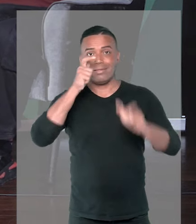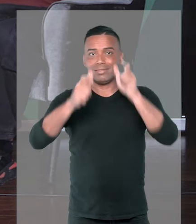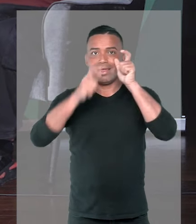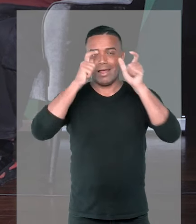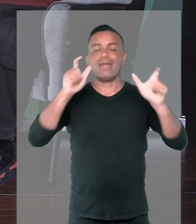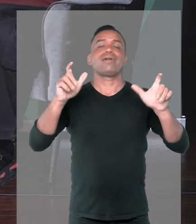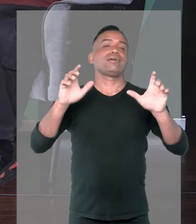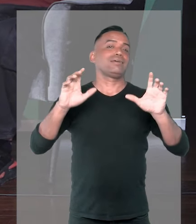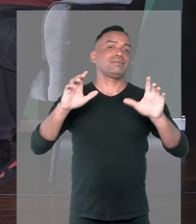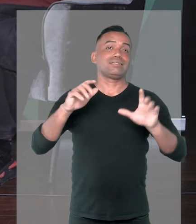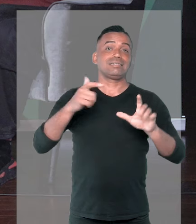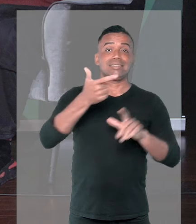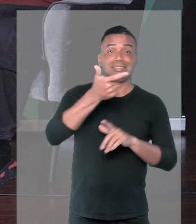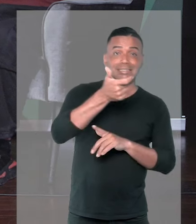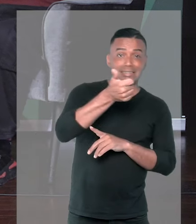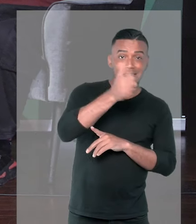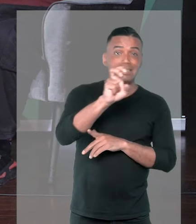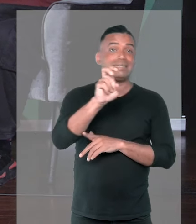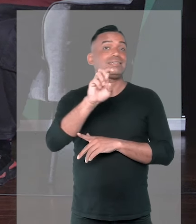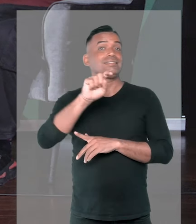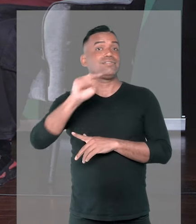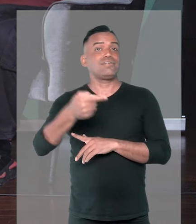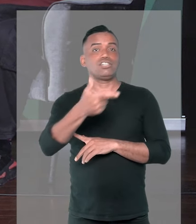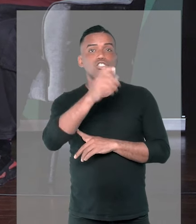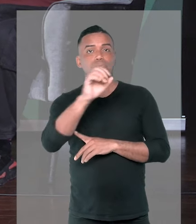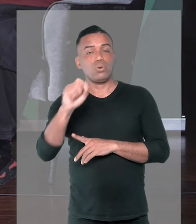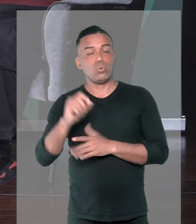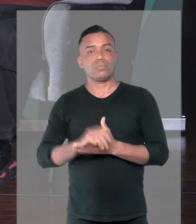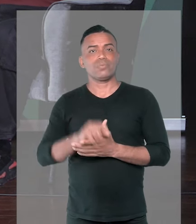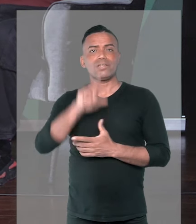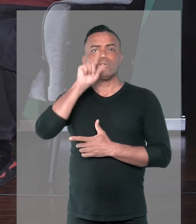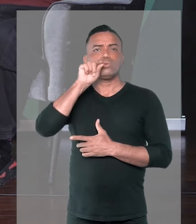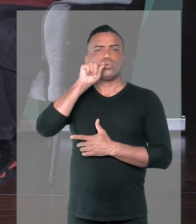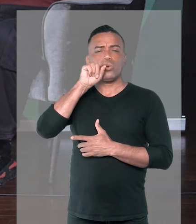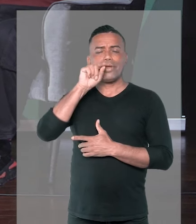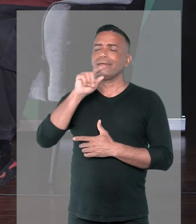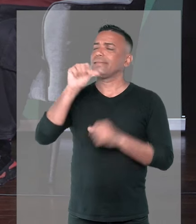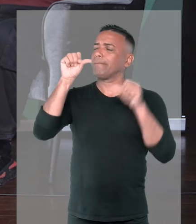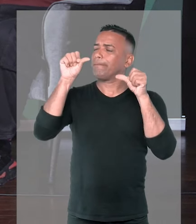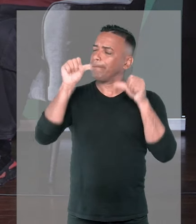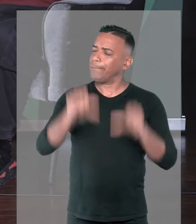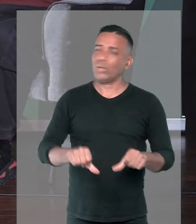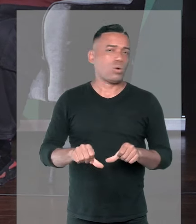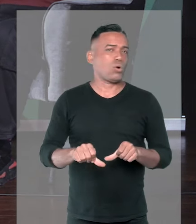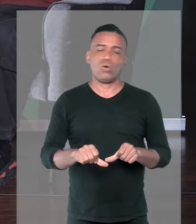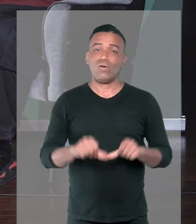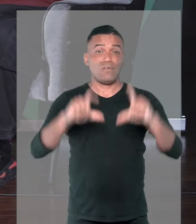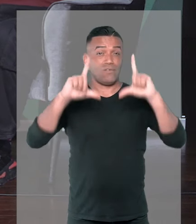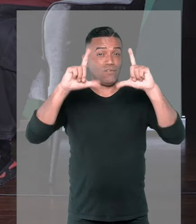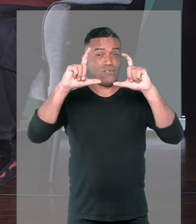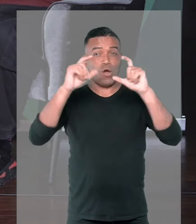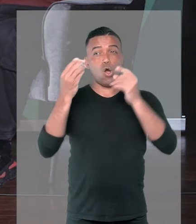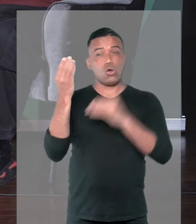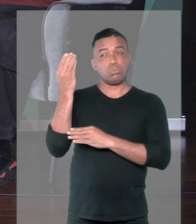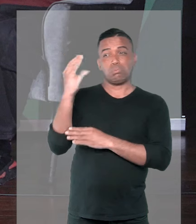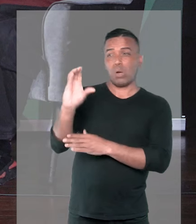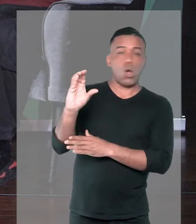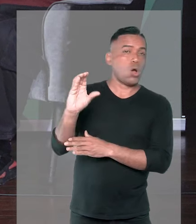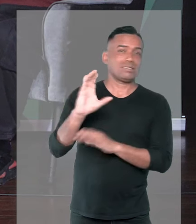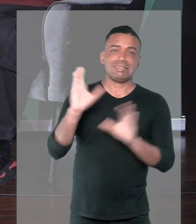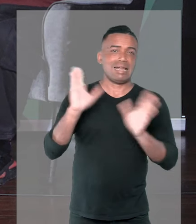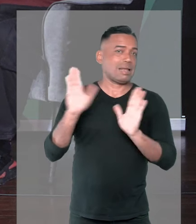sei lá de 15 20.000 pessoas que estão no meu Instagram no meu Twitter é mais radical ainda é não tem nenhuma foto de nenhuma